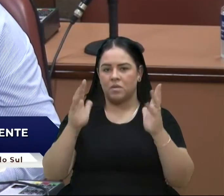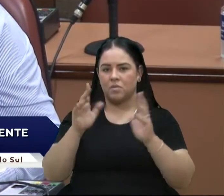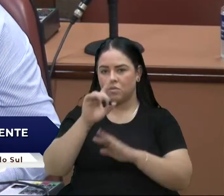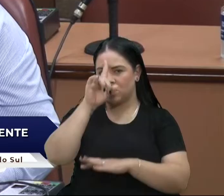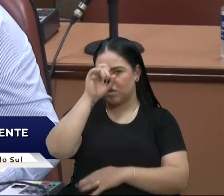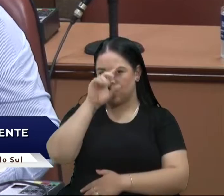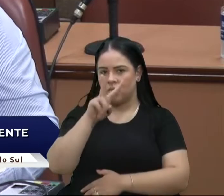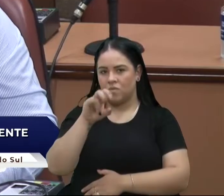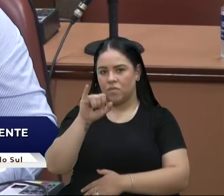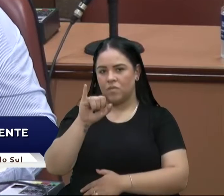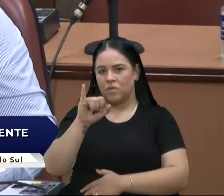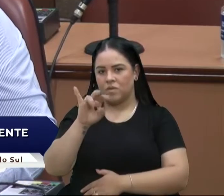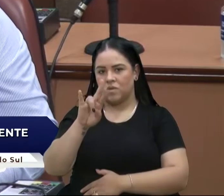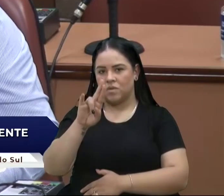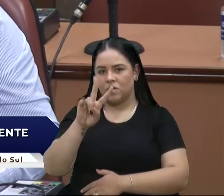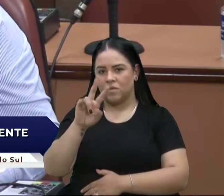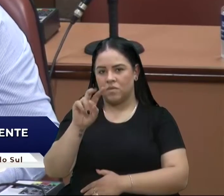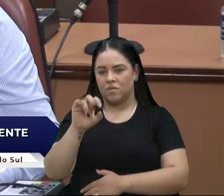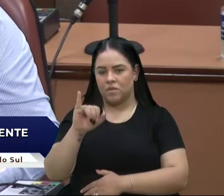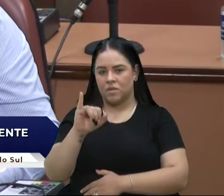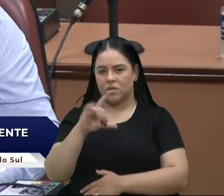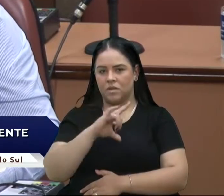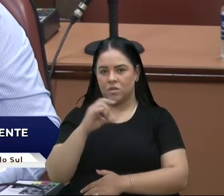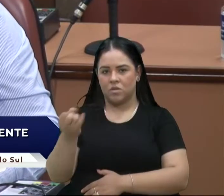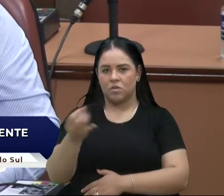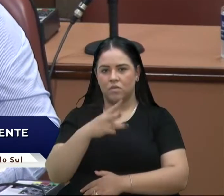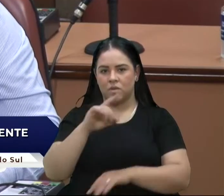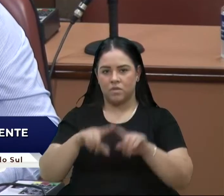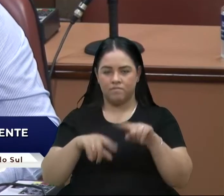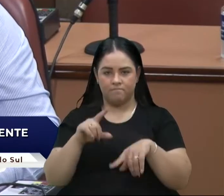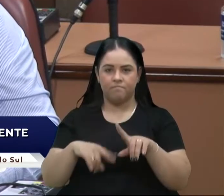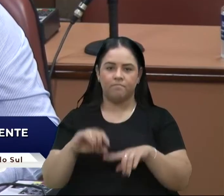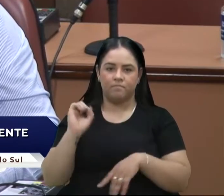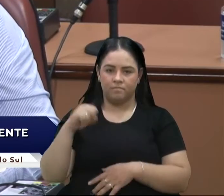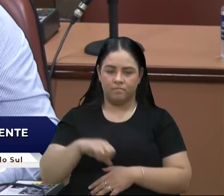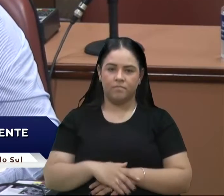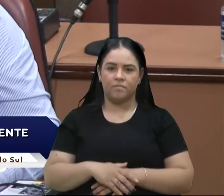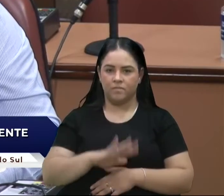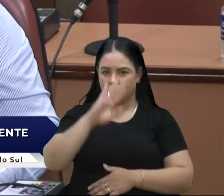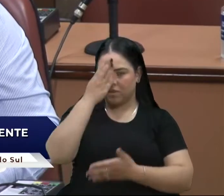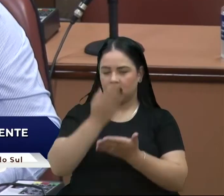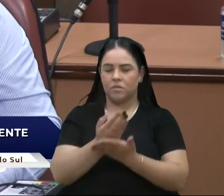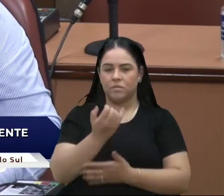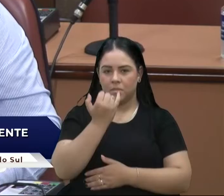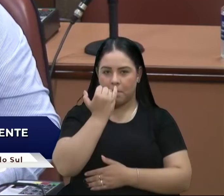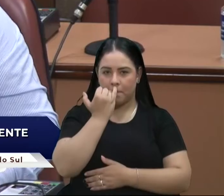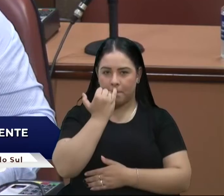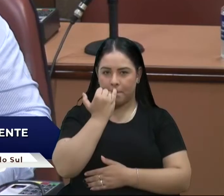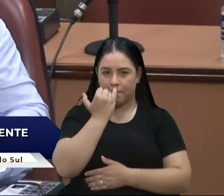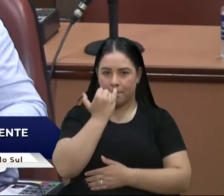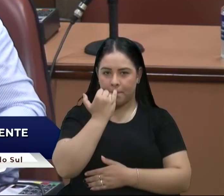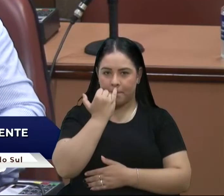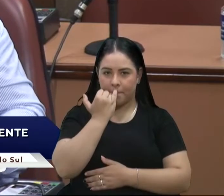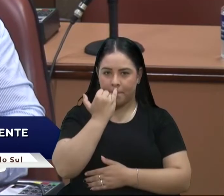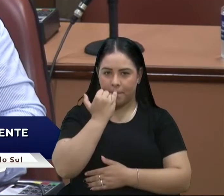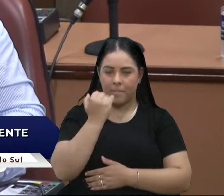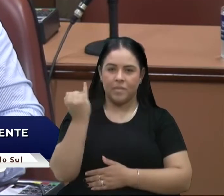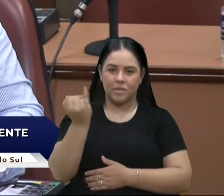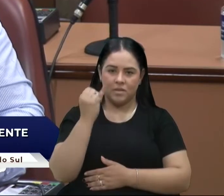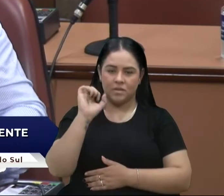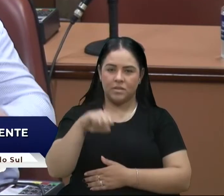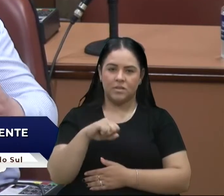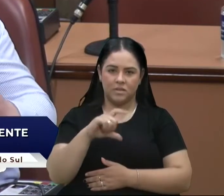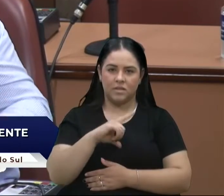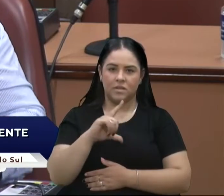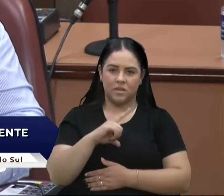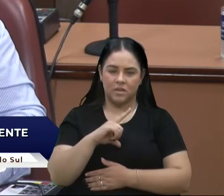pela predisposição em se credenciar em novos serviços, né? Eu acho que é importante a união de todos. O Hospital Geral me preocupa, esses